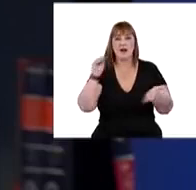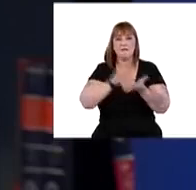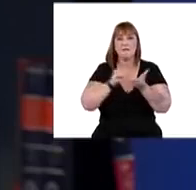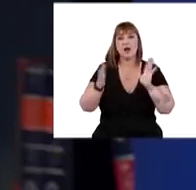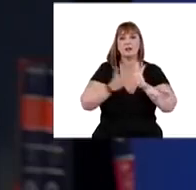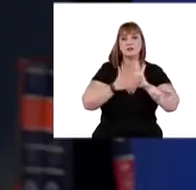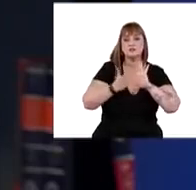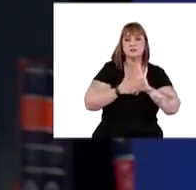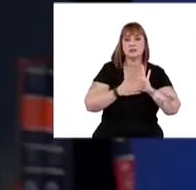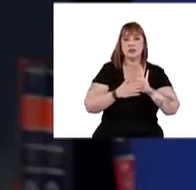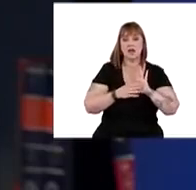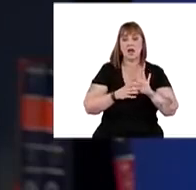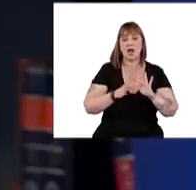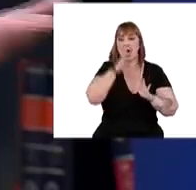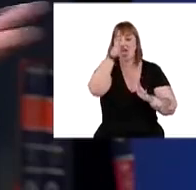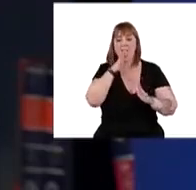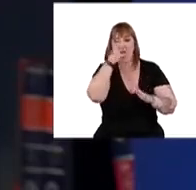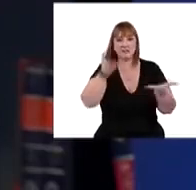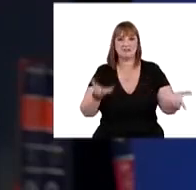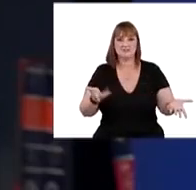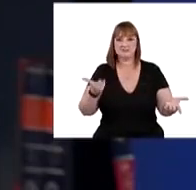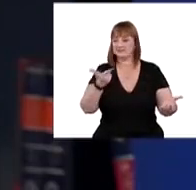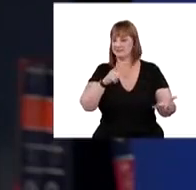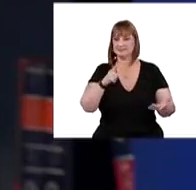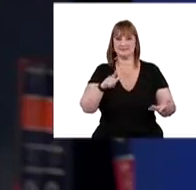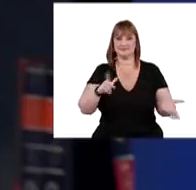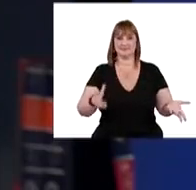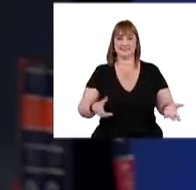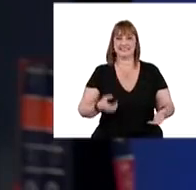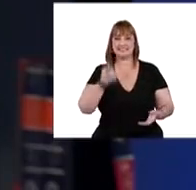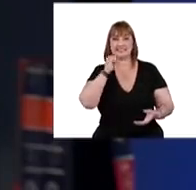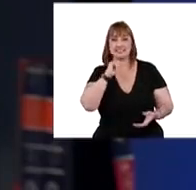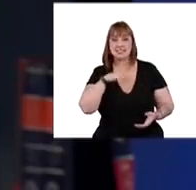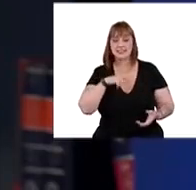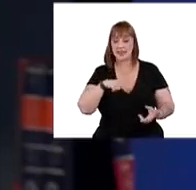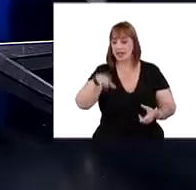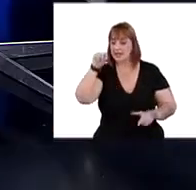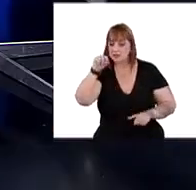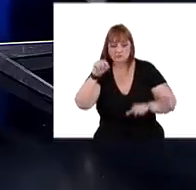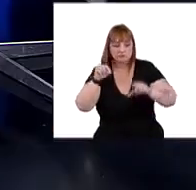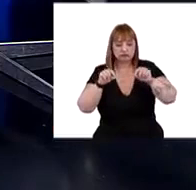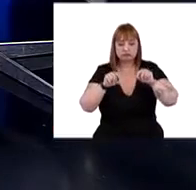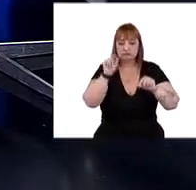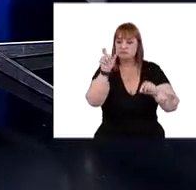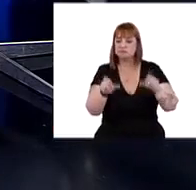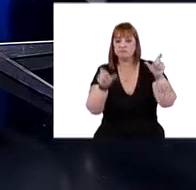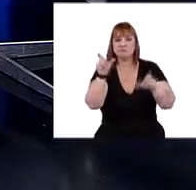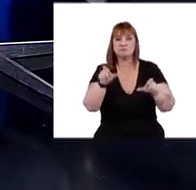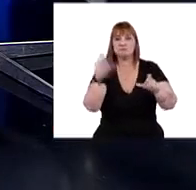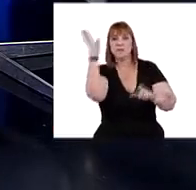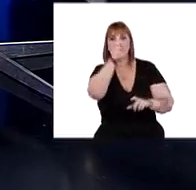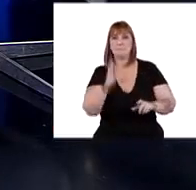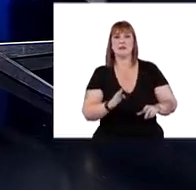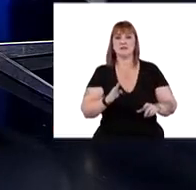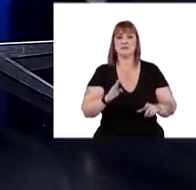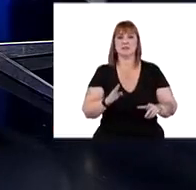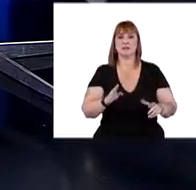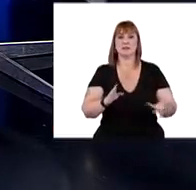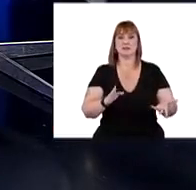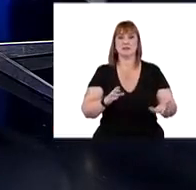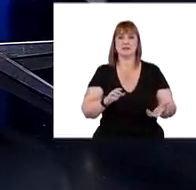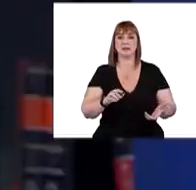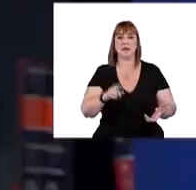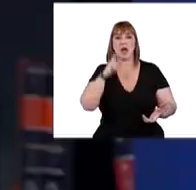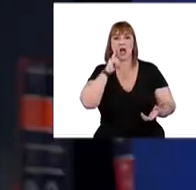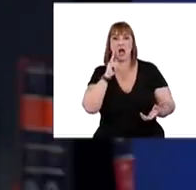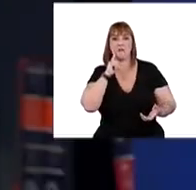proposta, a improvisação? Não, se existem alternativas como a de brasileiros, que no caso de Álvaro